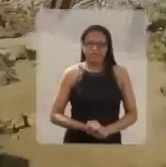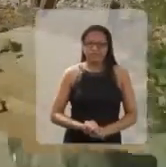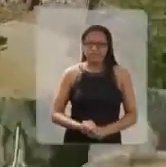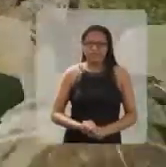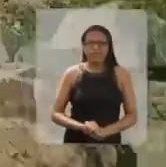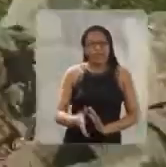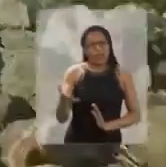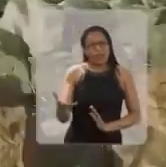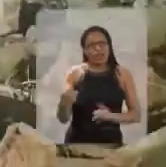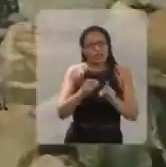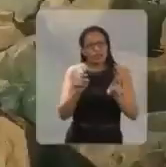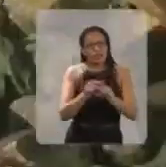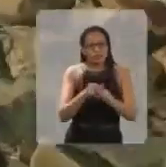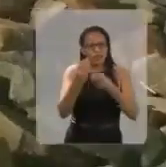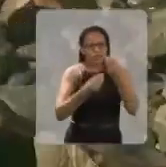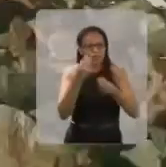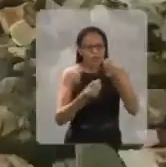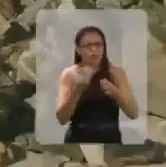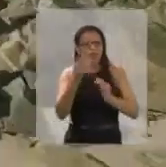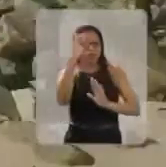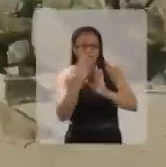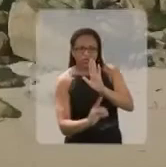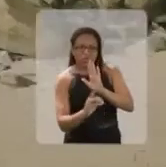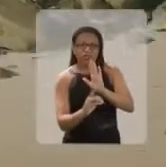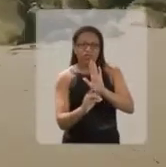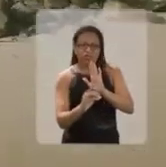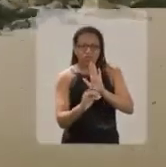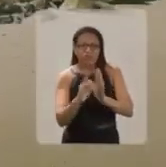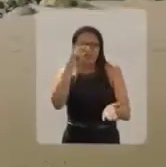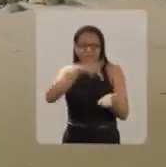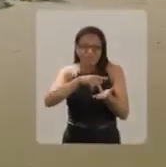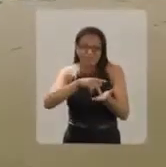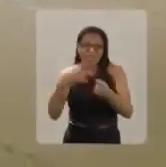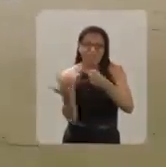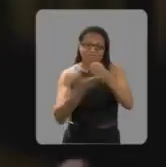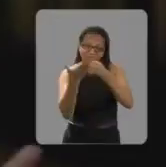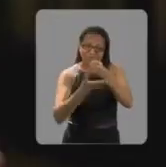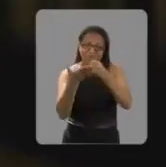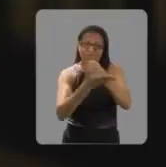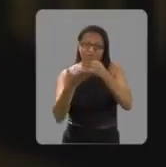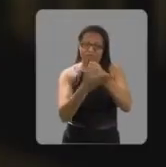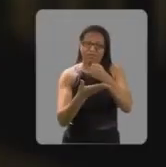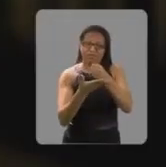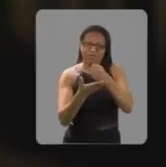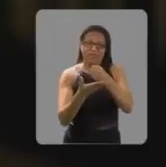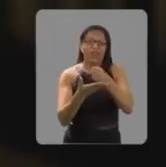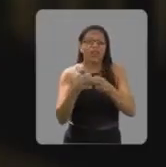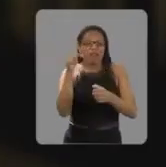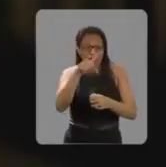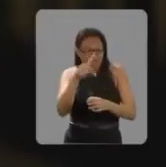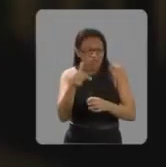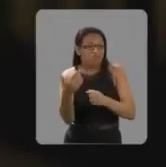A face oculta dos direitos fundamentais. A face oculta dos direitos fundamentais são os deveres fundamentais. E esses deveres